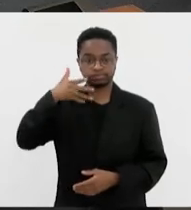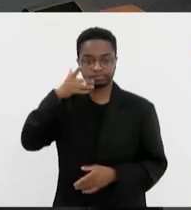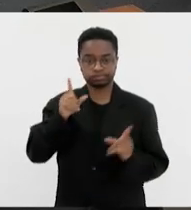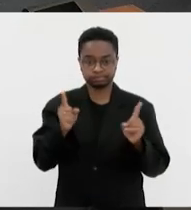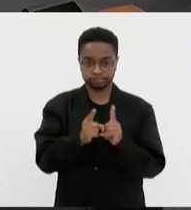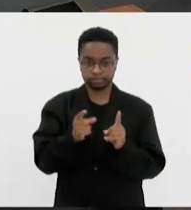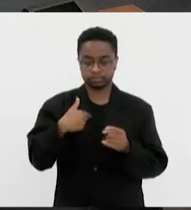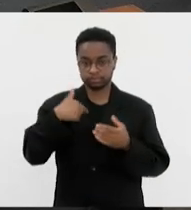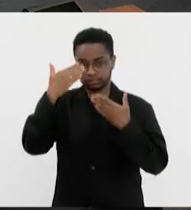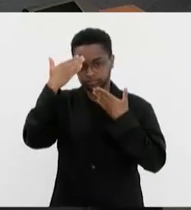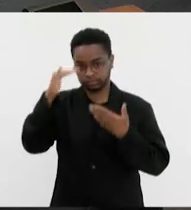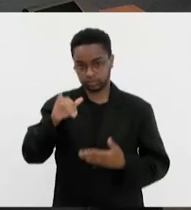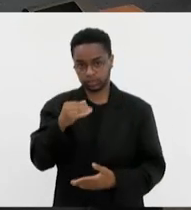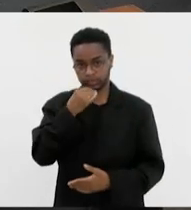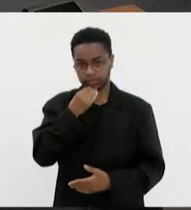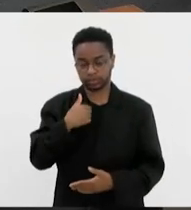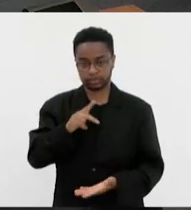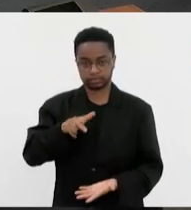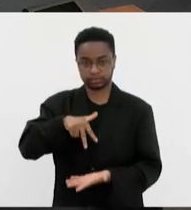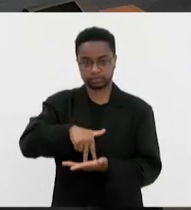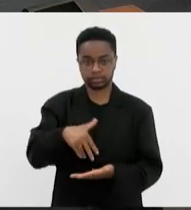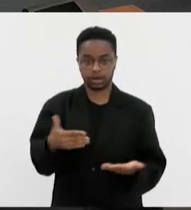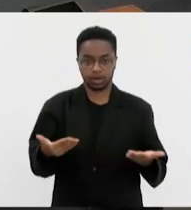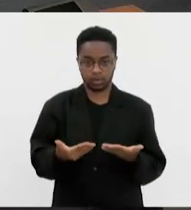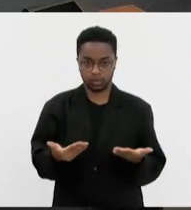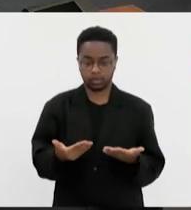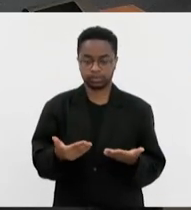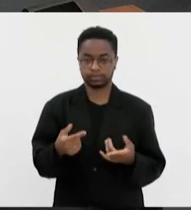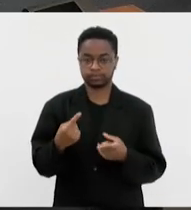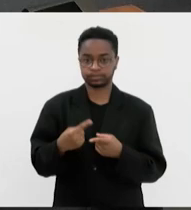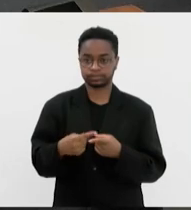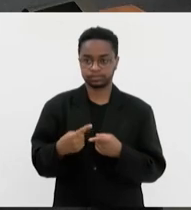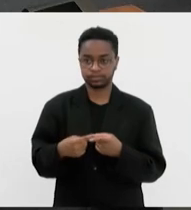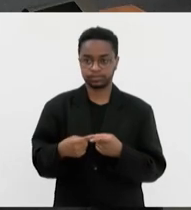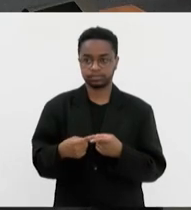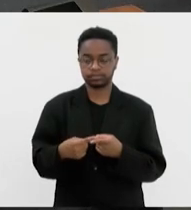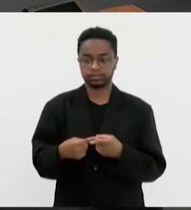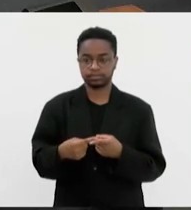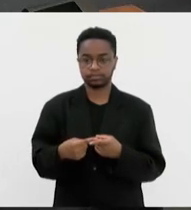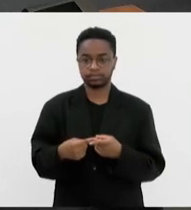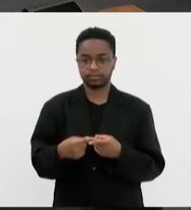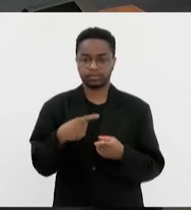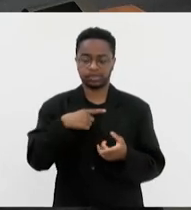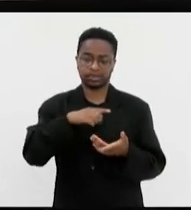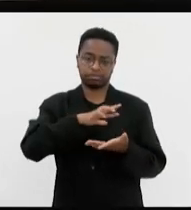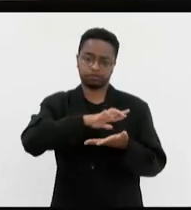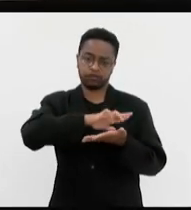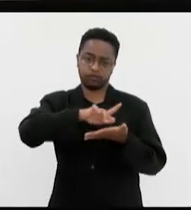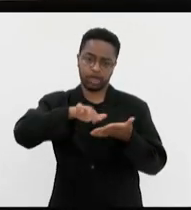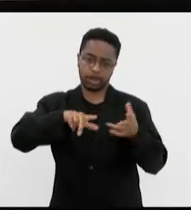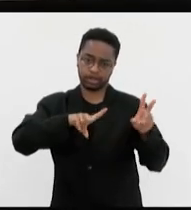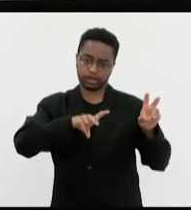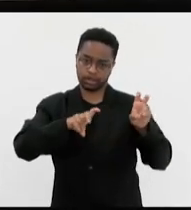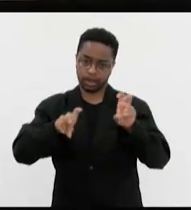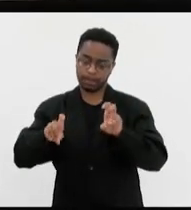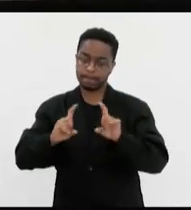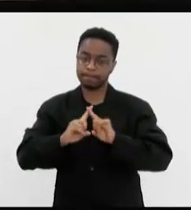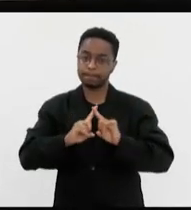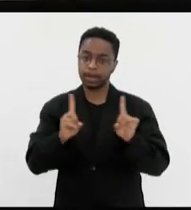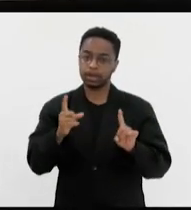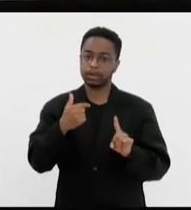oportunidade. O que me traz a essa tribuna é, além de vários assuntos que nós temos, mas o que me traz